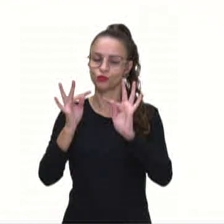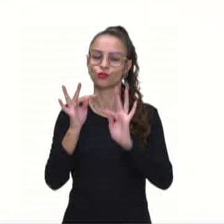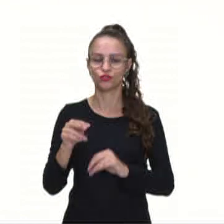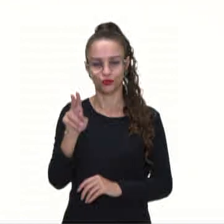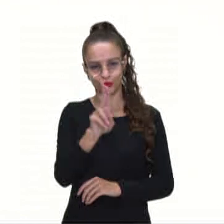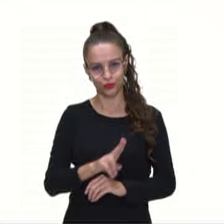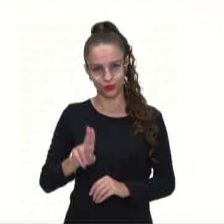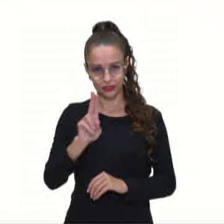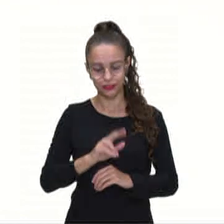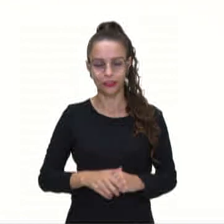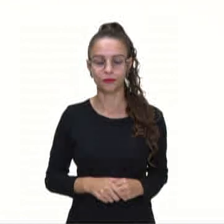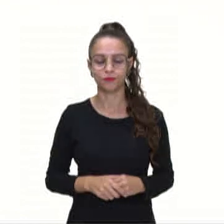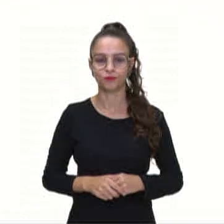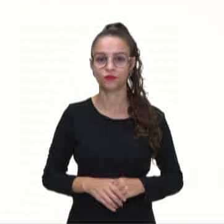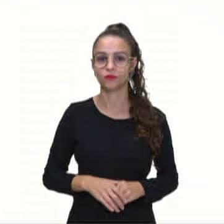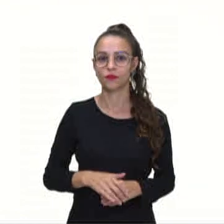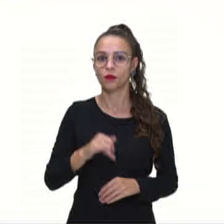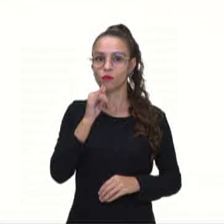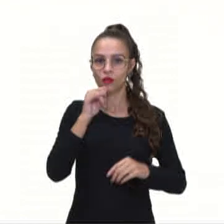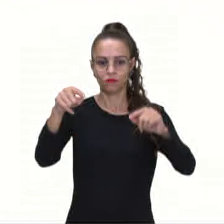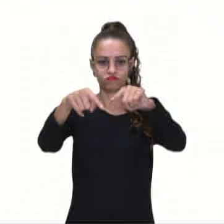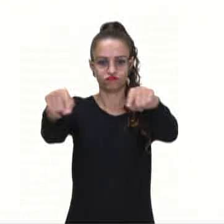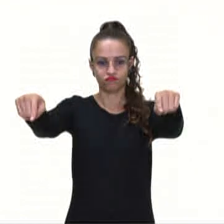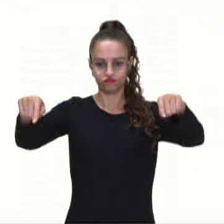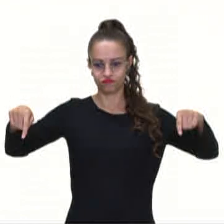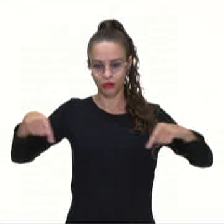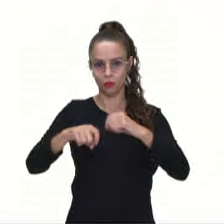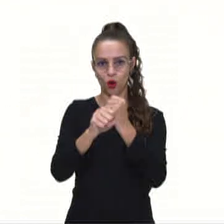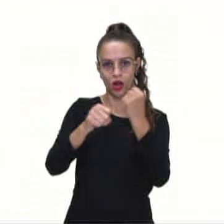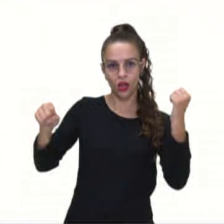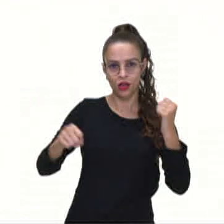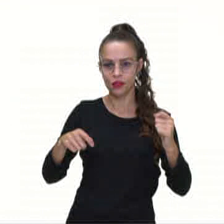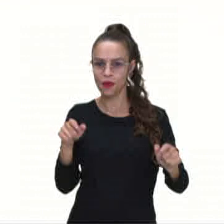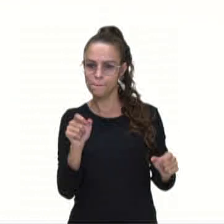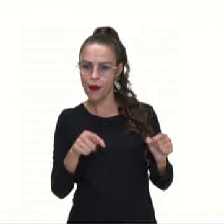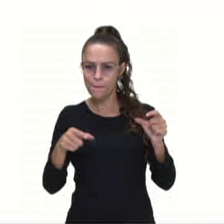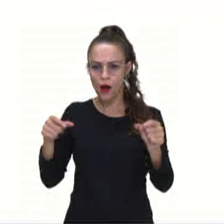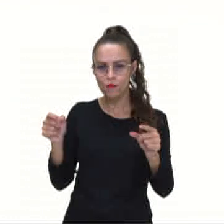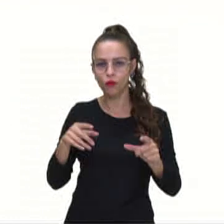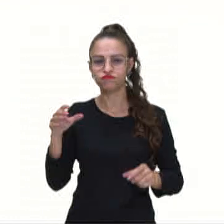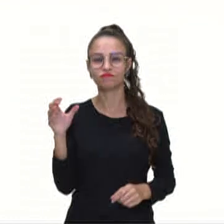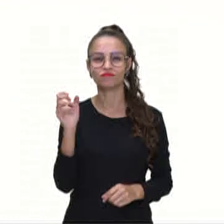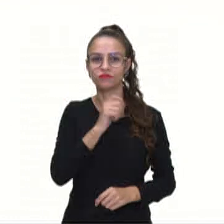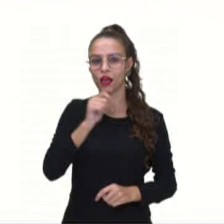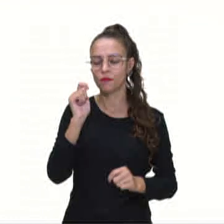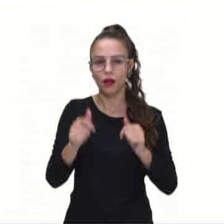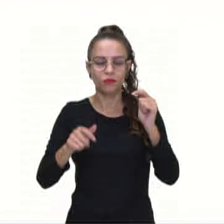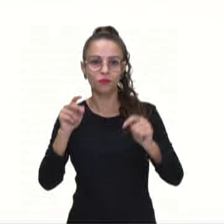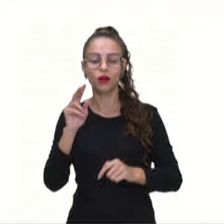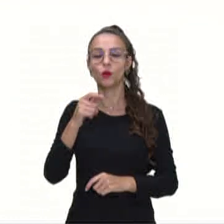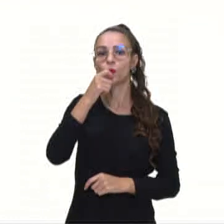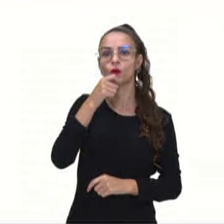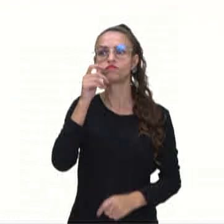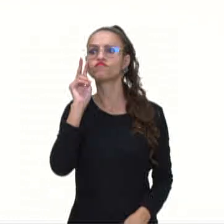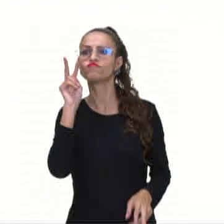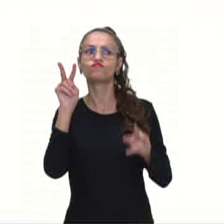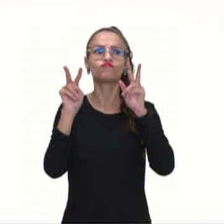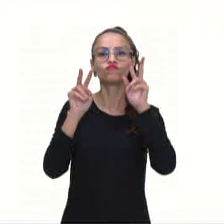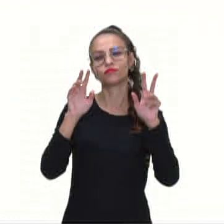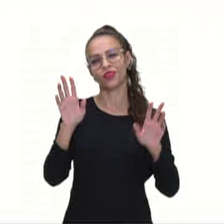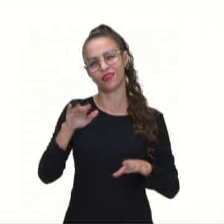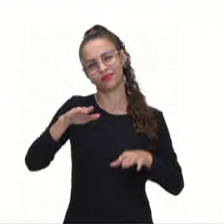cotidiano. Como o campo é grande, as jogadas rápidas e a visibilidade nem sempre é boa para os árbitros,